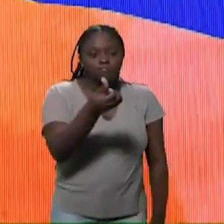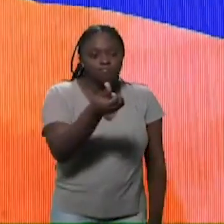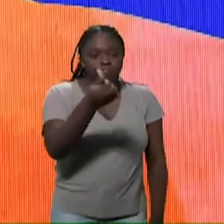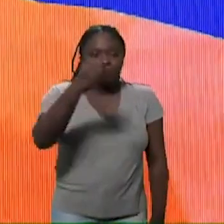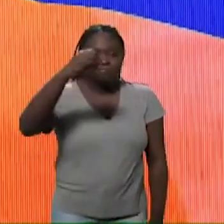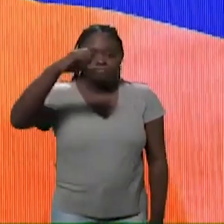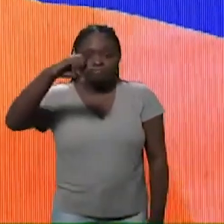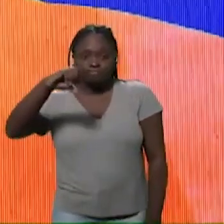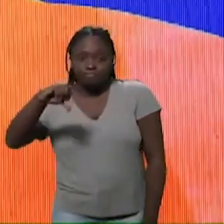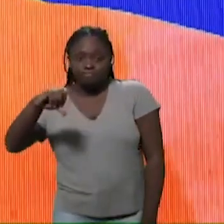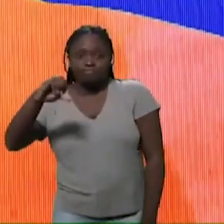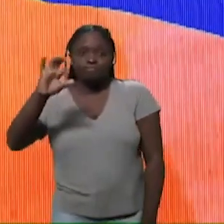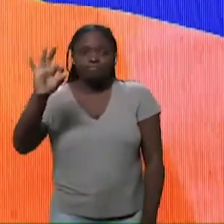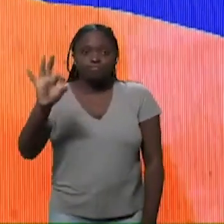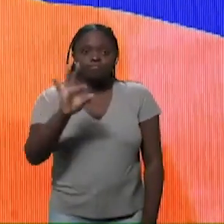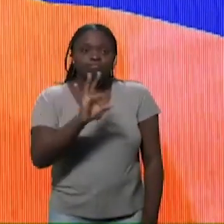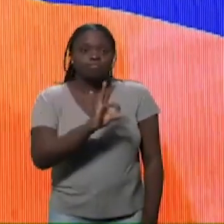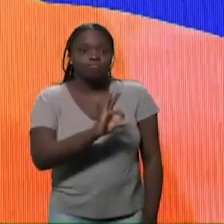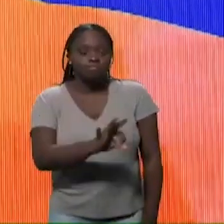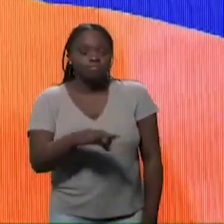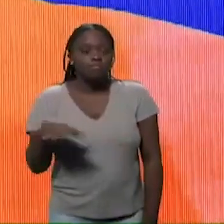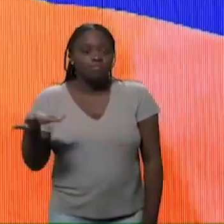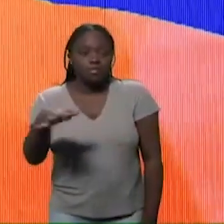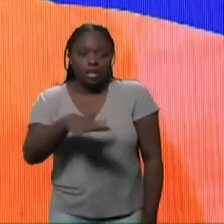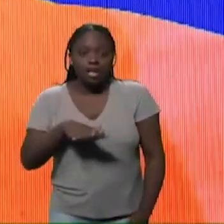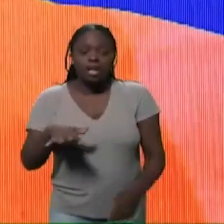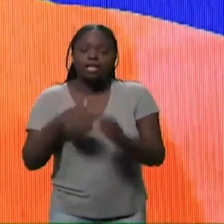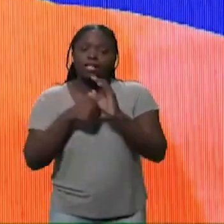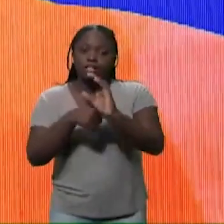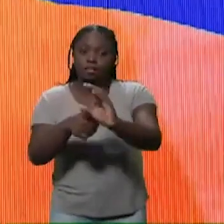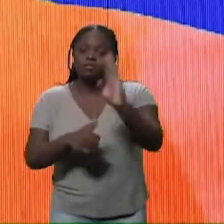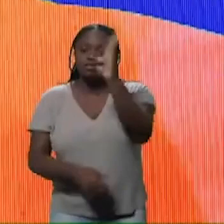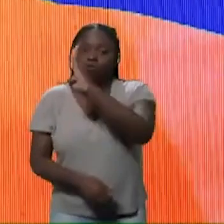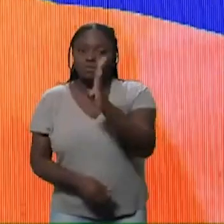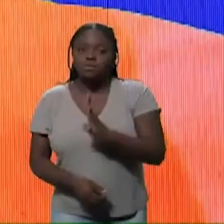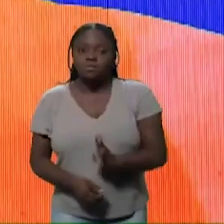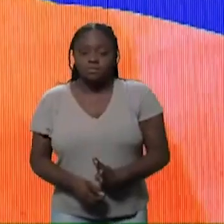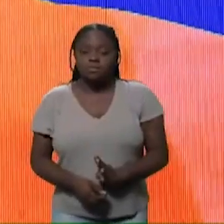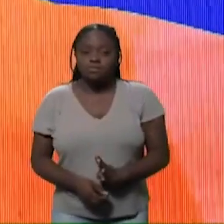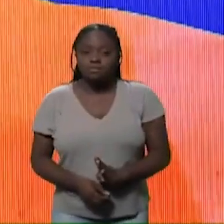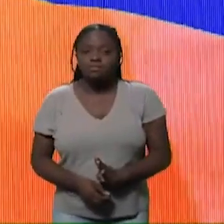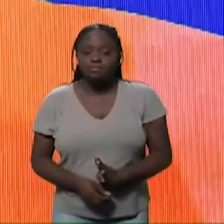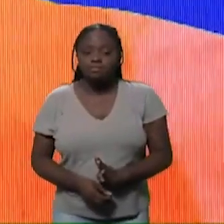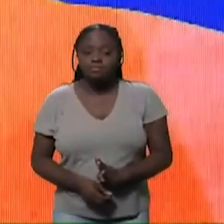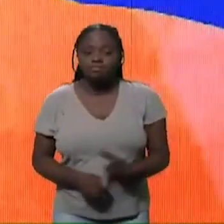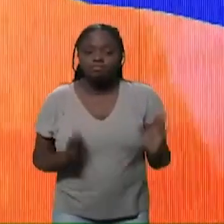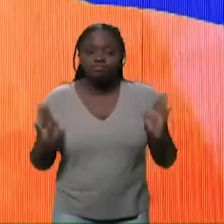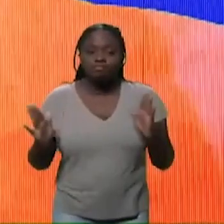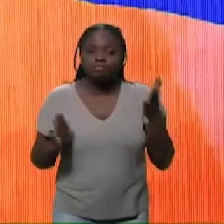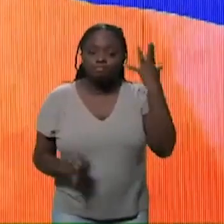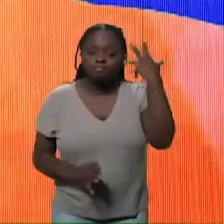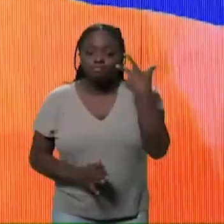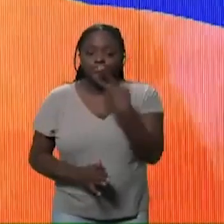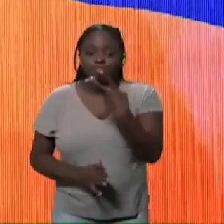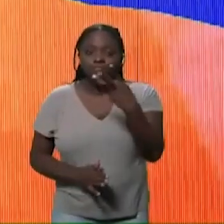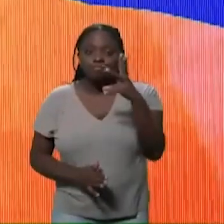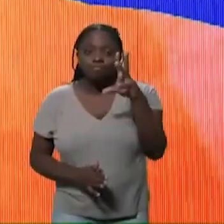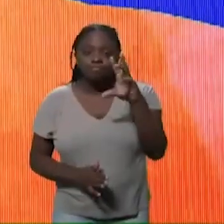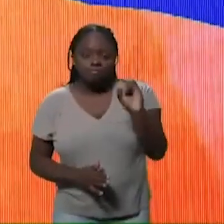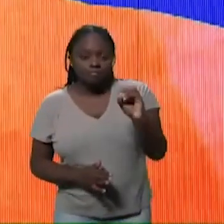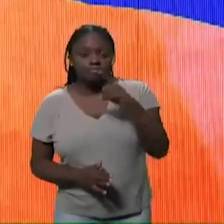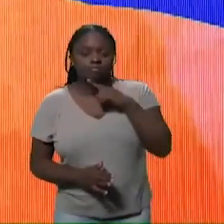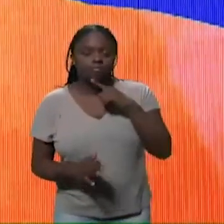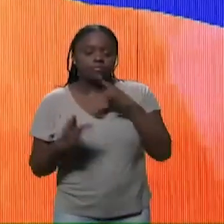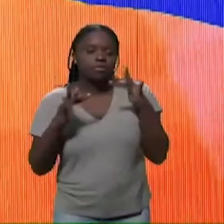69%. Homem evangélico brasileiro, nos últimos 30 dias. Teve algum